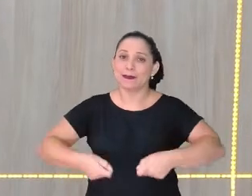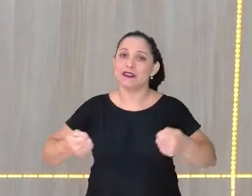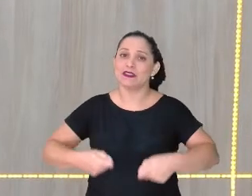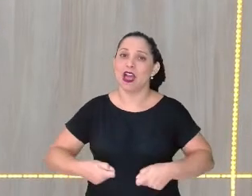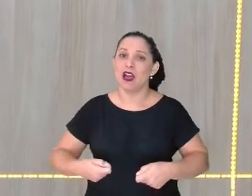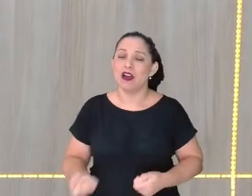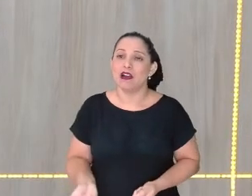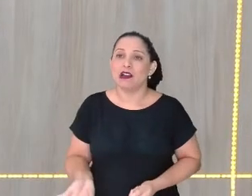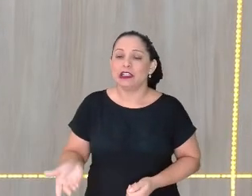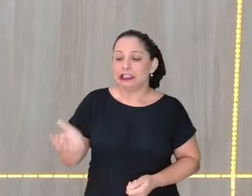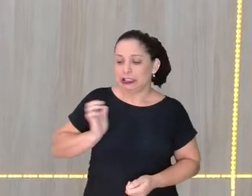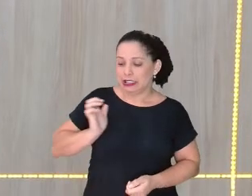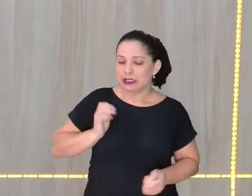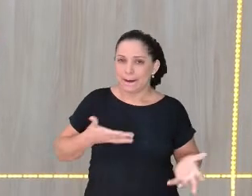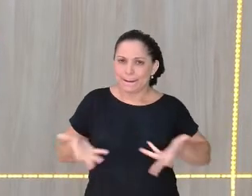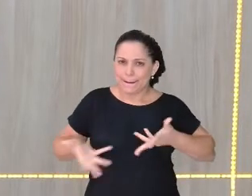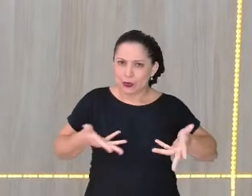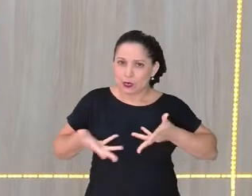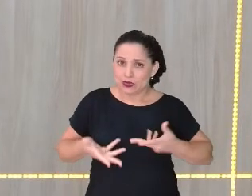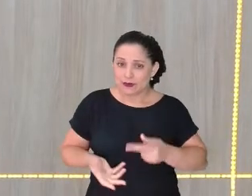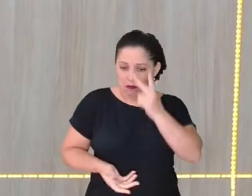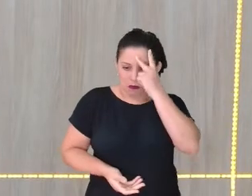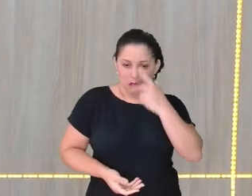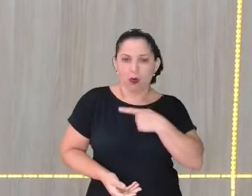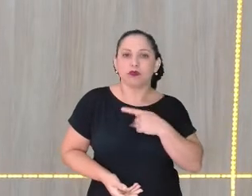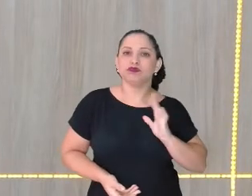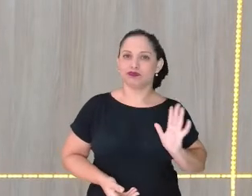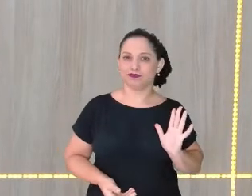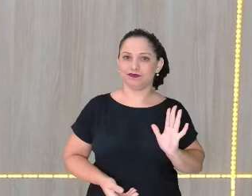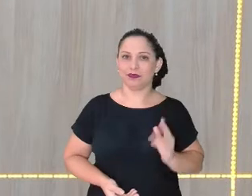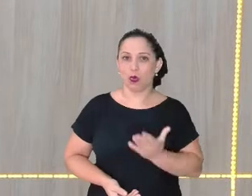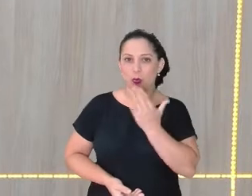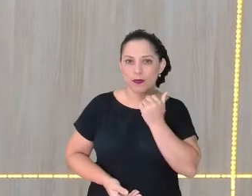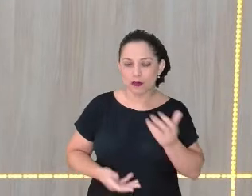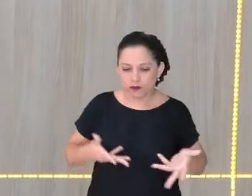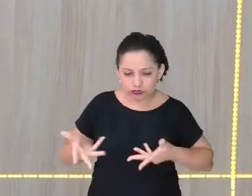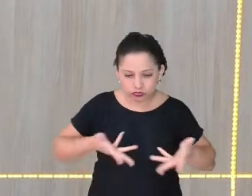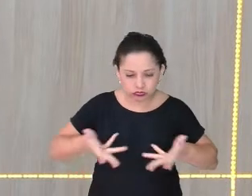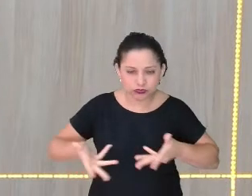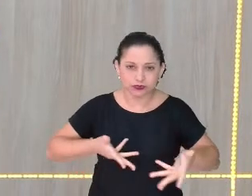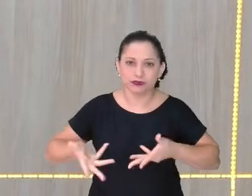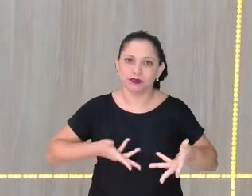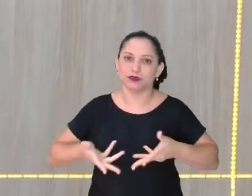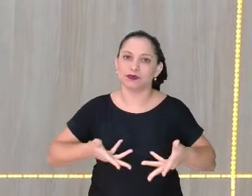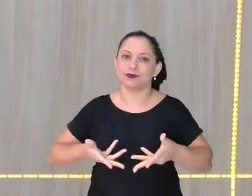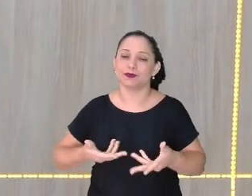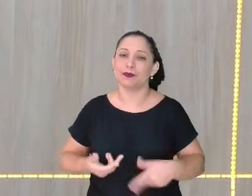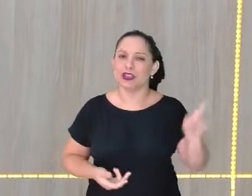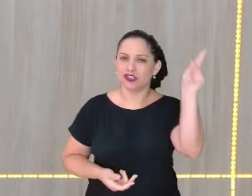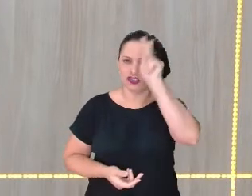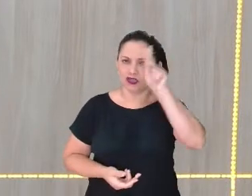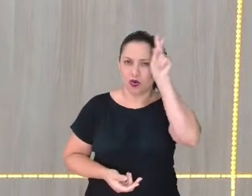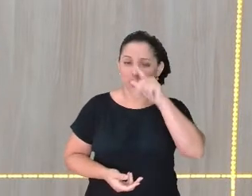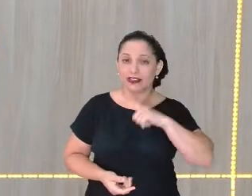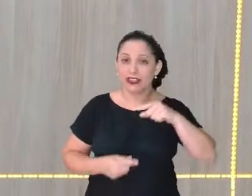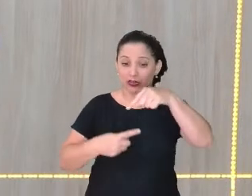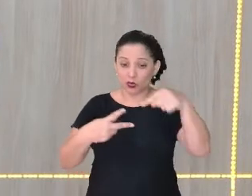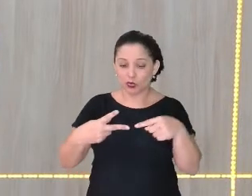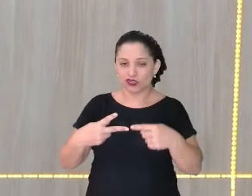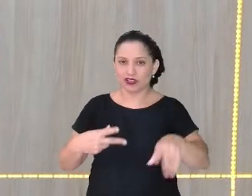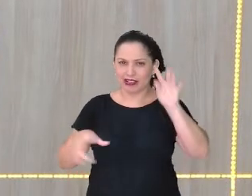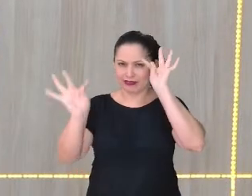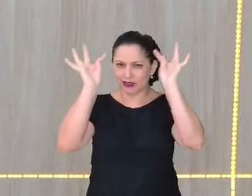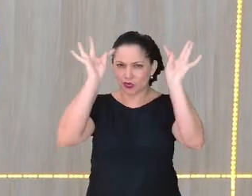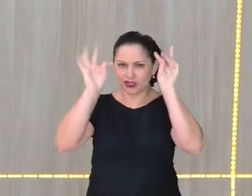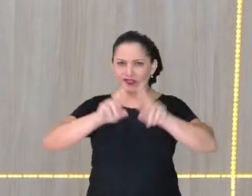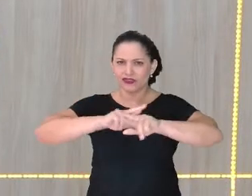sua própria riqueza, produzir o seu próprio alimento. A gente sabe que na história existe duas teorias, duas correntes,